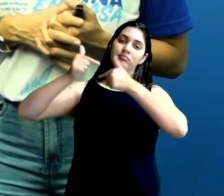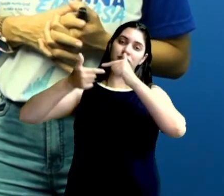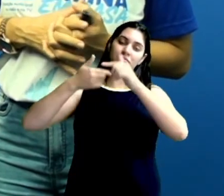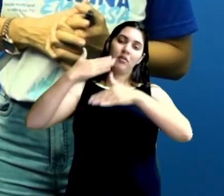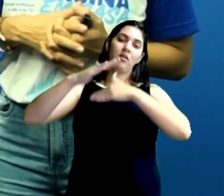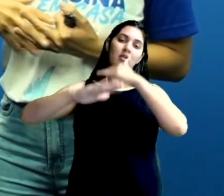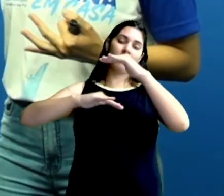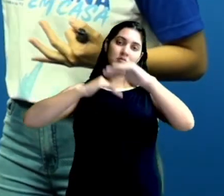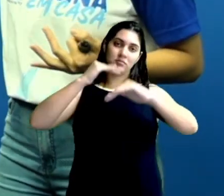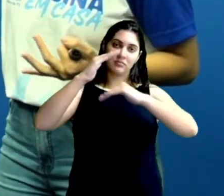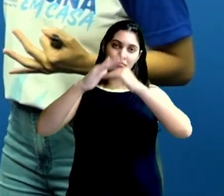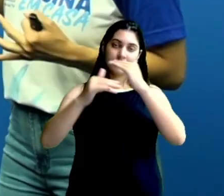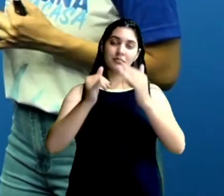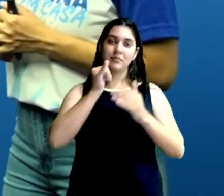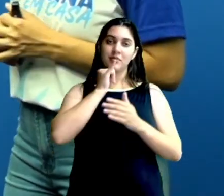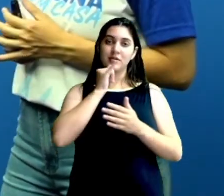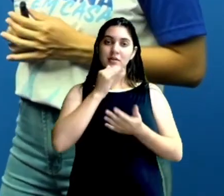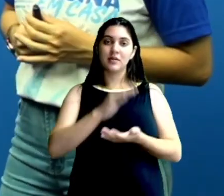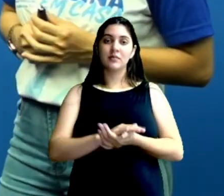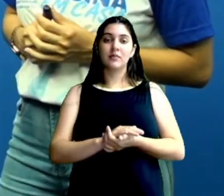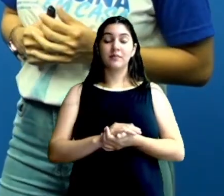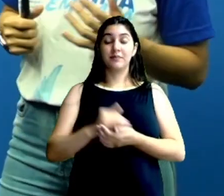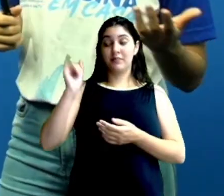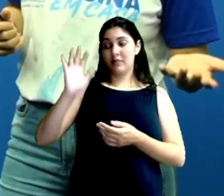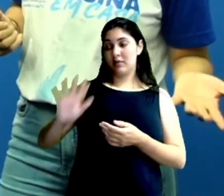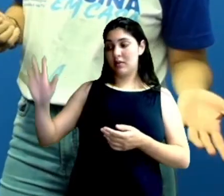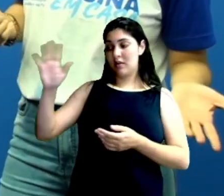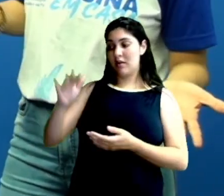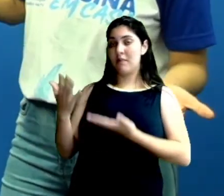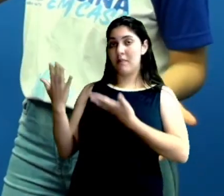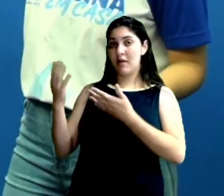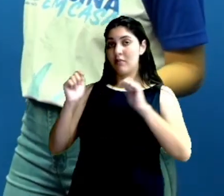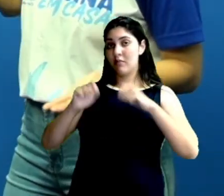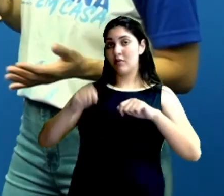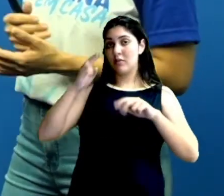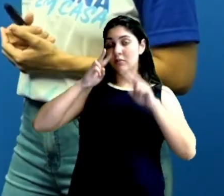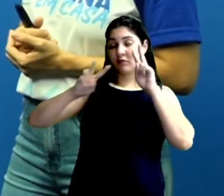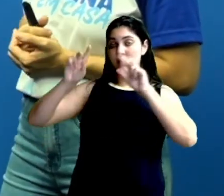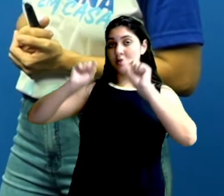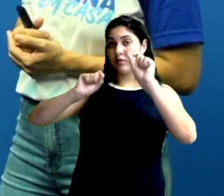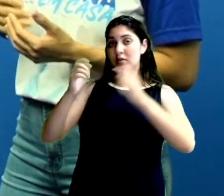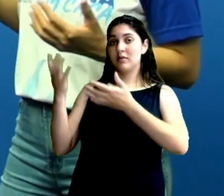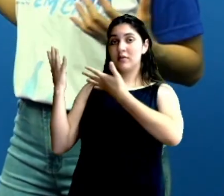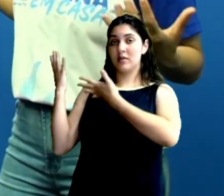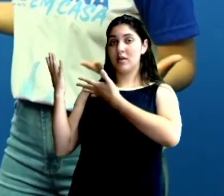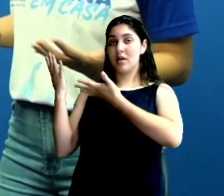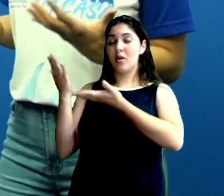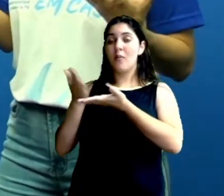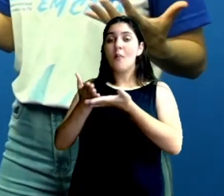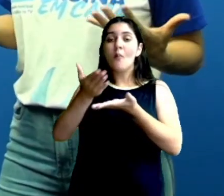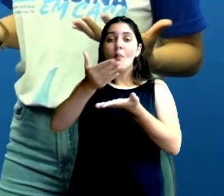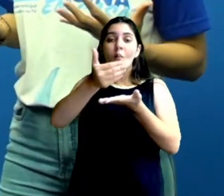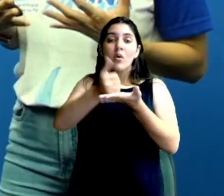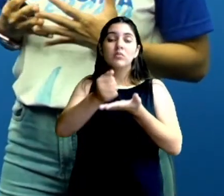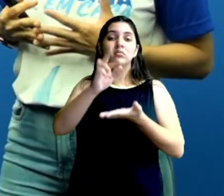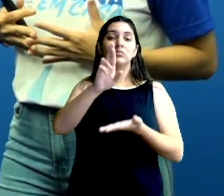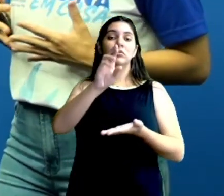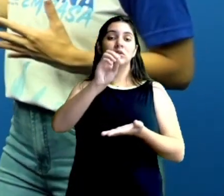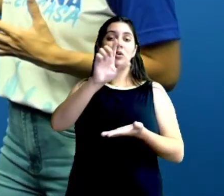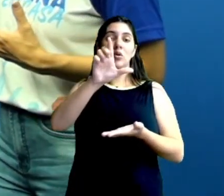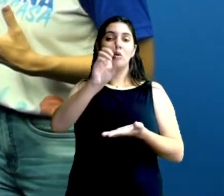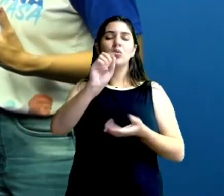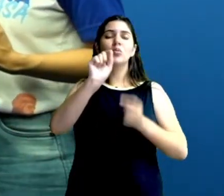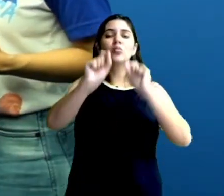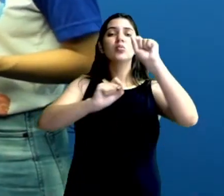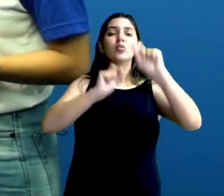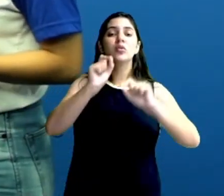ao longo do tempo. Por exemplo, na imagem aí vocês podem observar o bolo de rolo. O que é o bolo de rolo? O